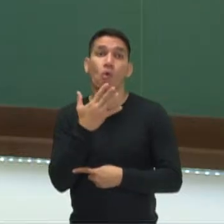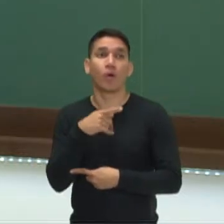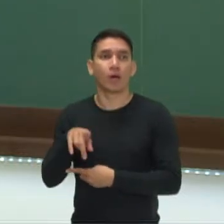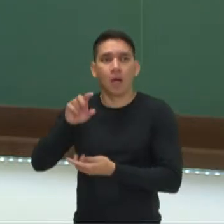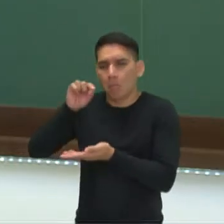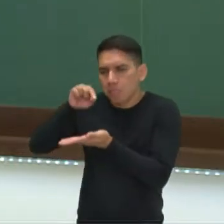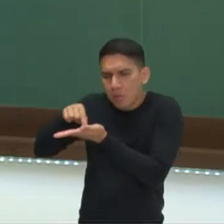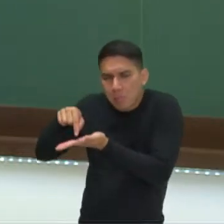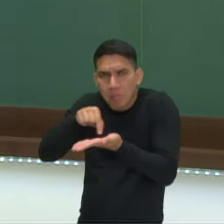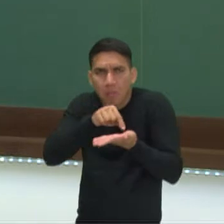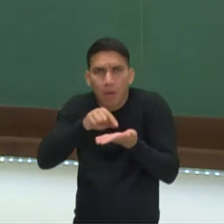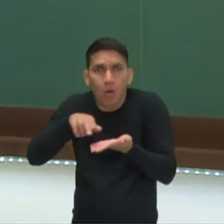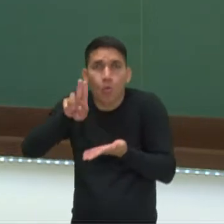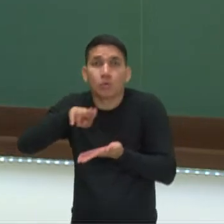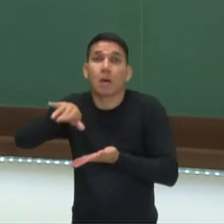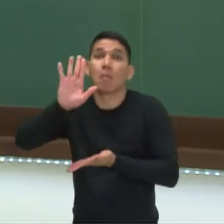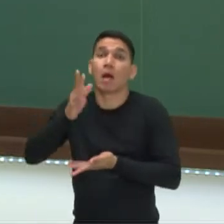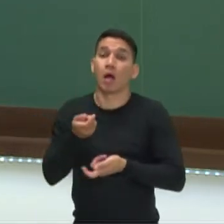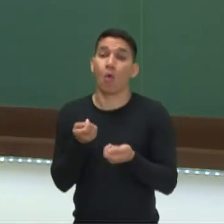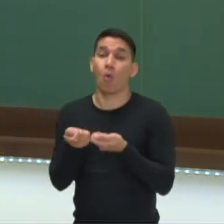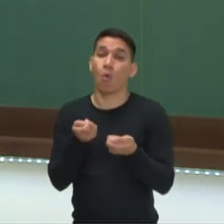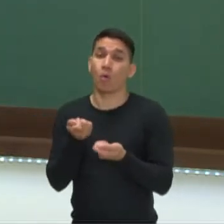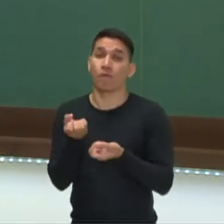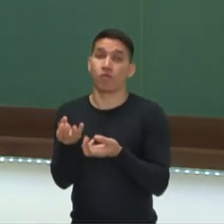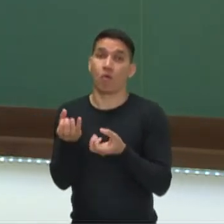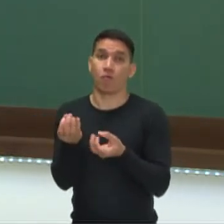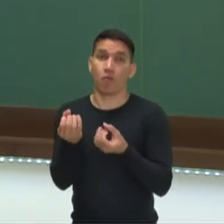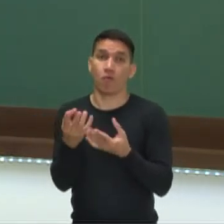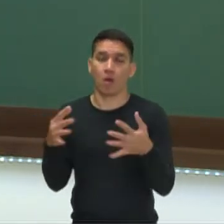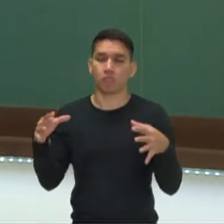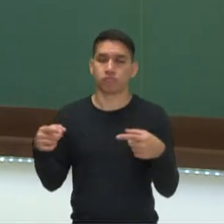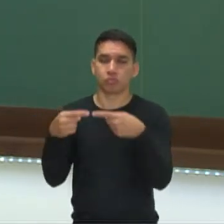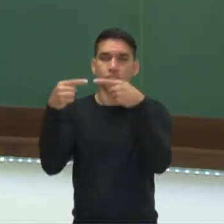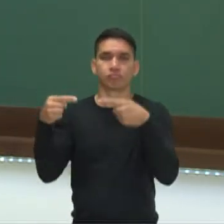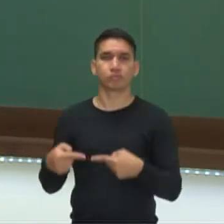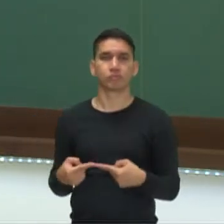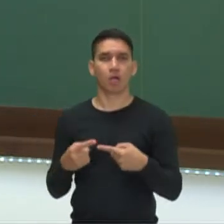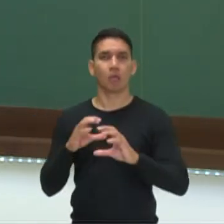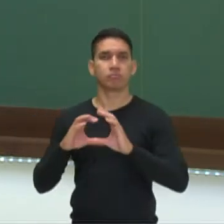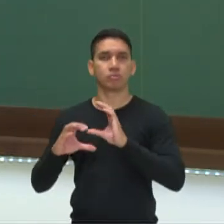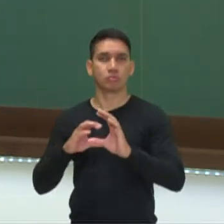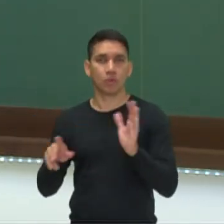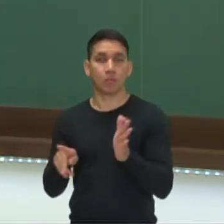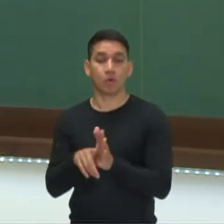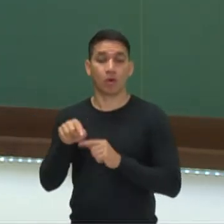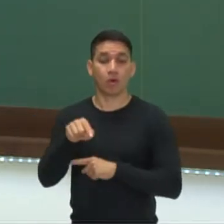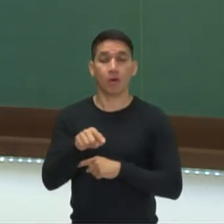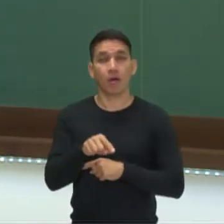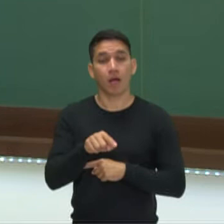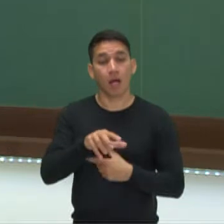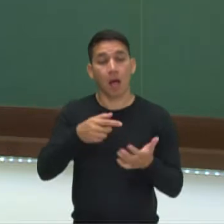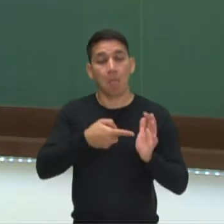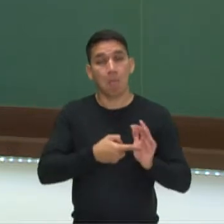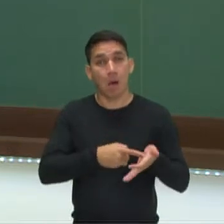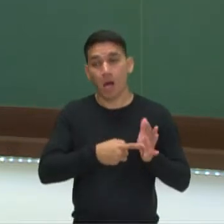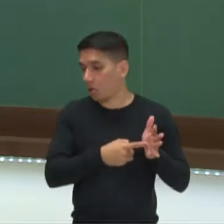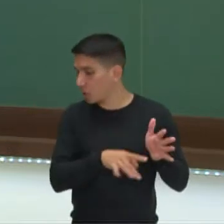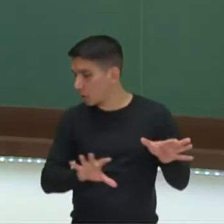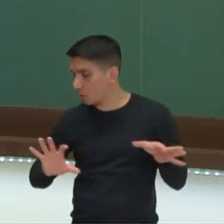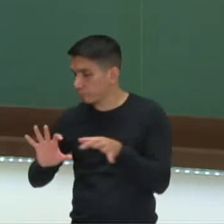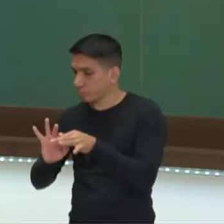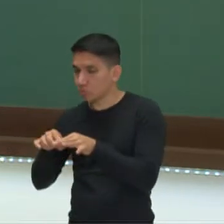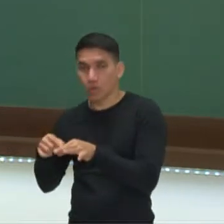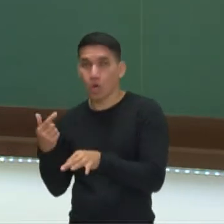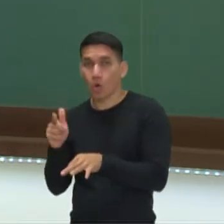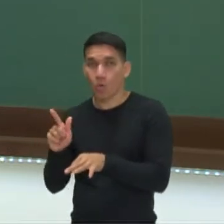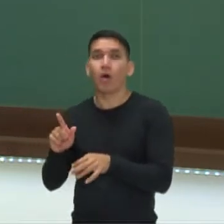usados mais para controlar sinais, para fazer sinais de comunicação, para fazer uma parte da máquina se comunicar com outra e executar uma